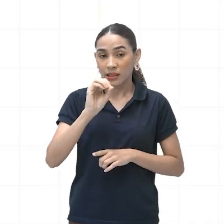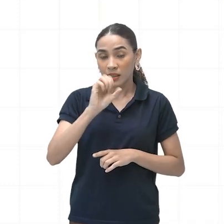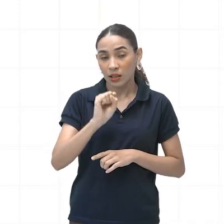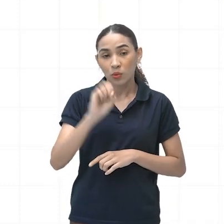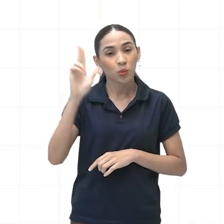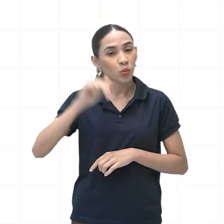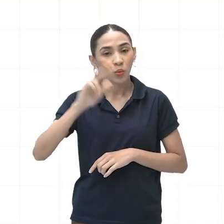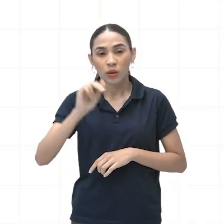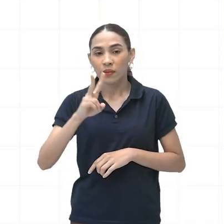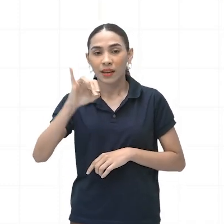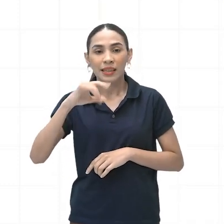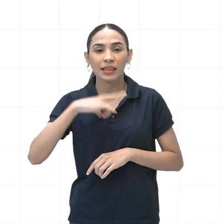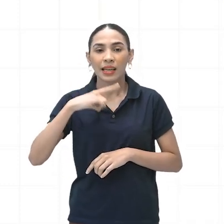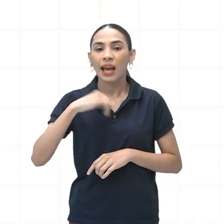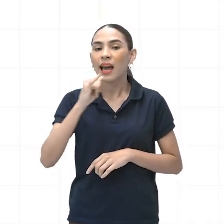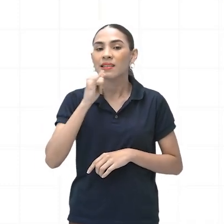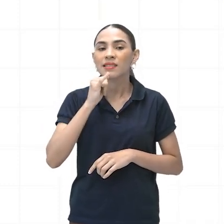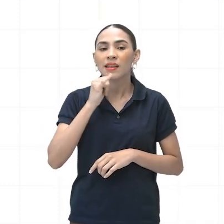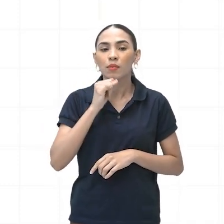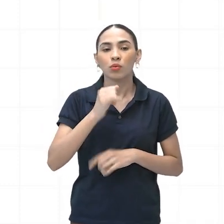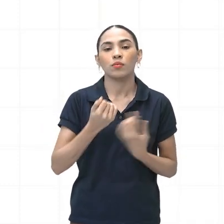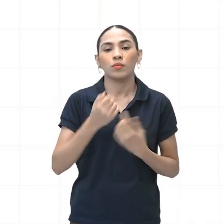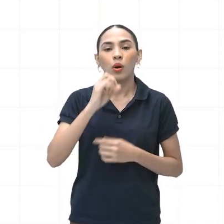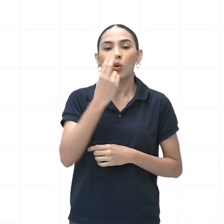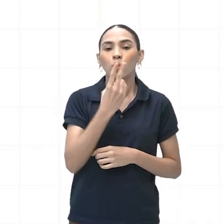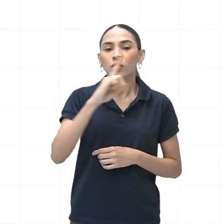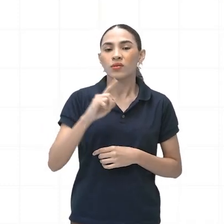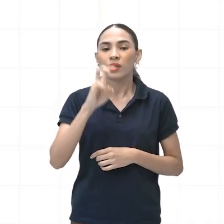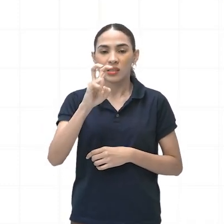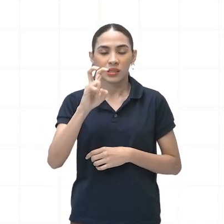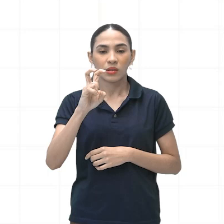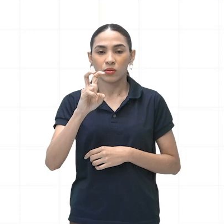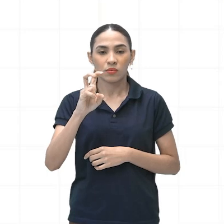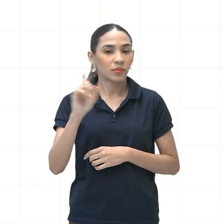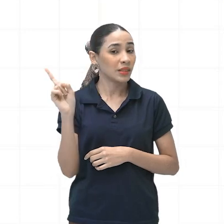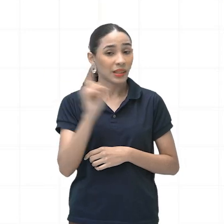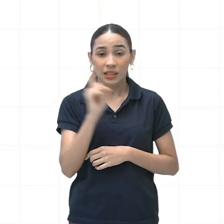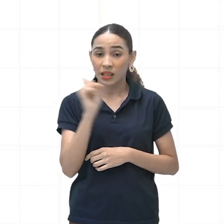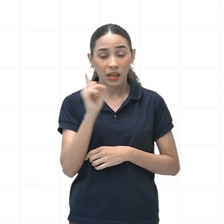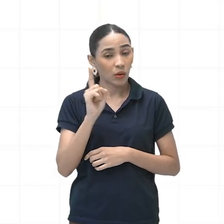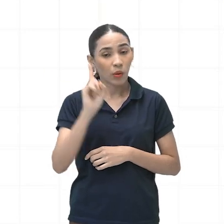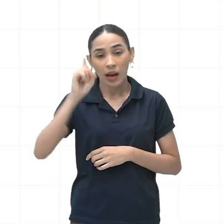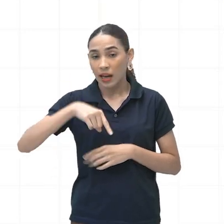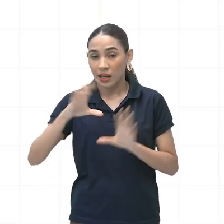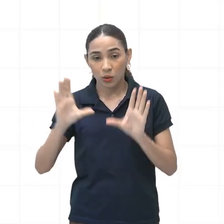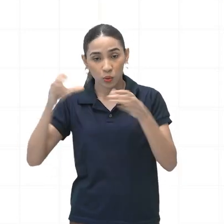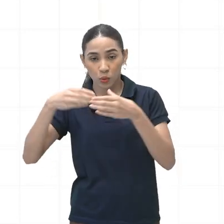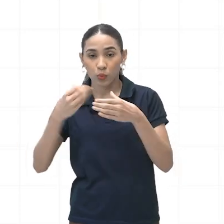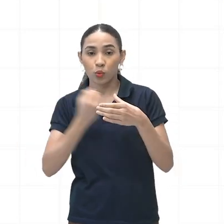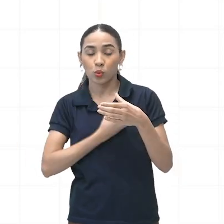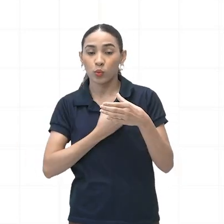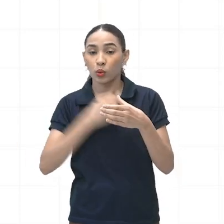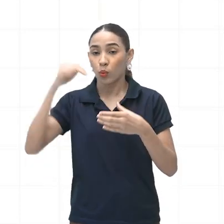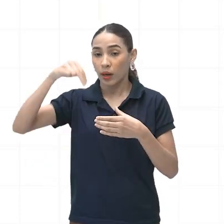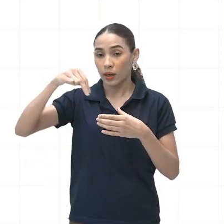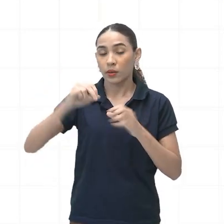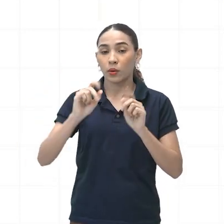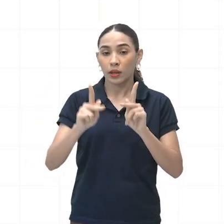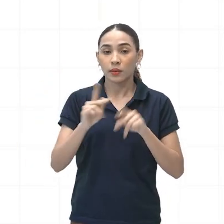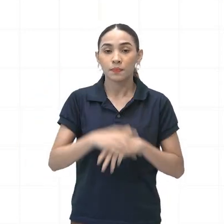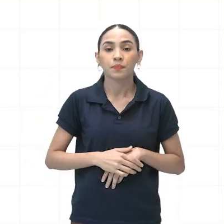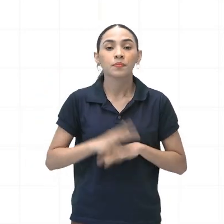vou ter um número quebrado, vai ter, por exemplo, 2,5. Isso aqui não é um número natural, tá bom?